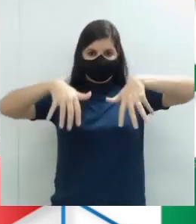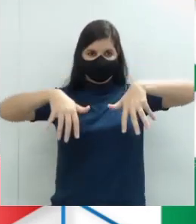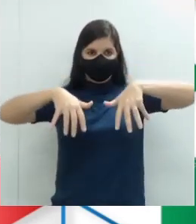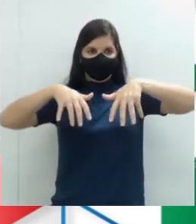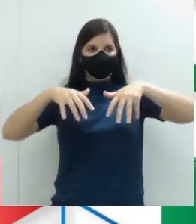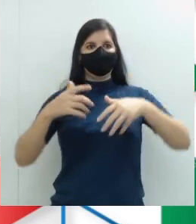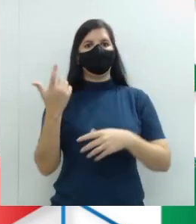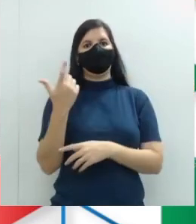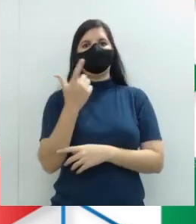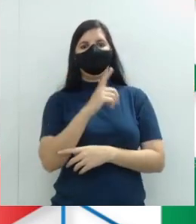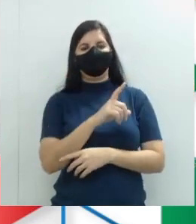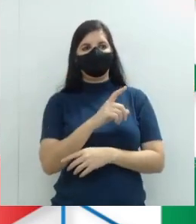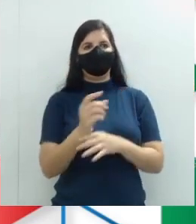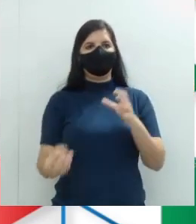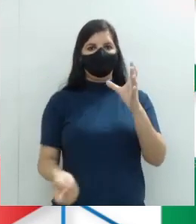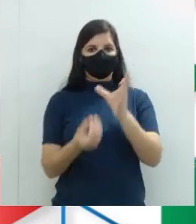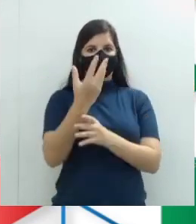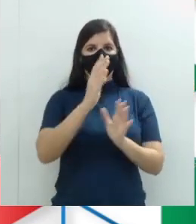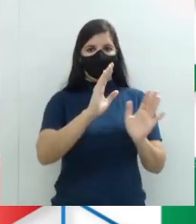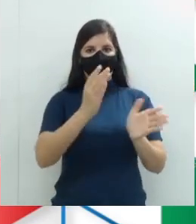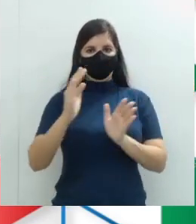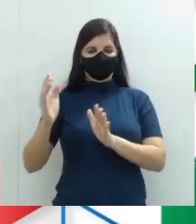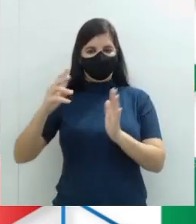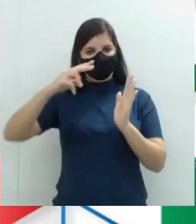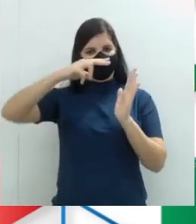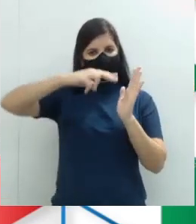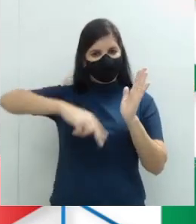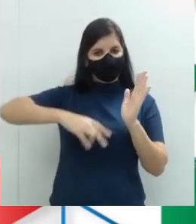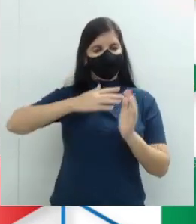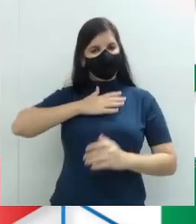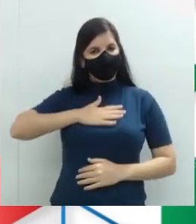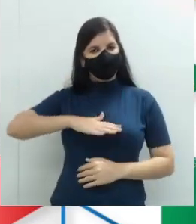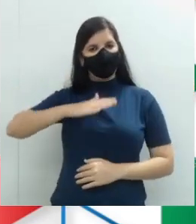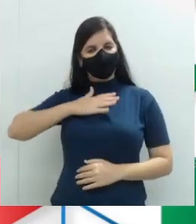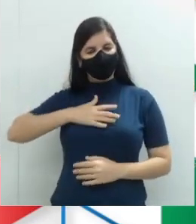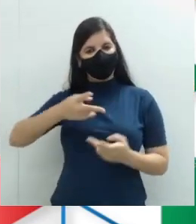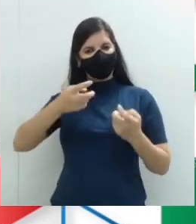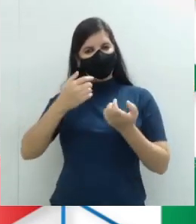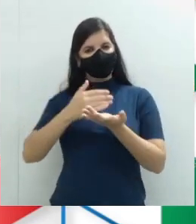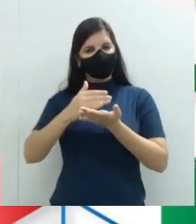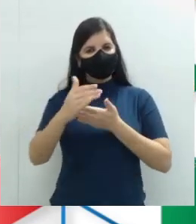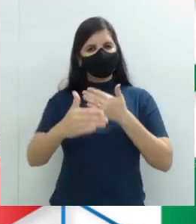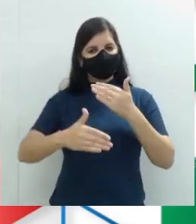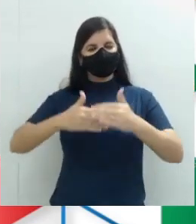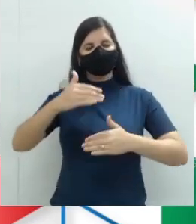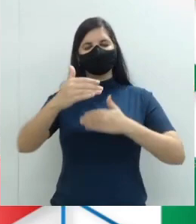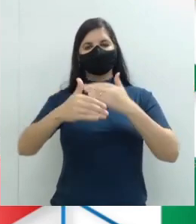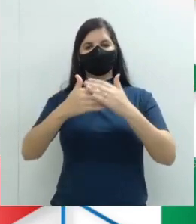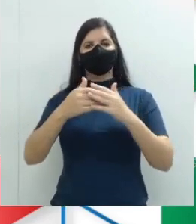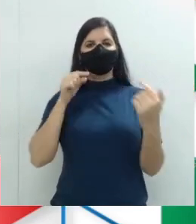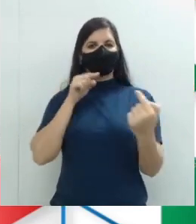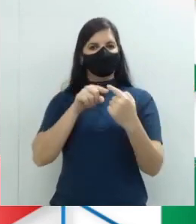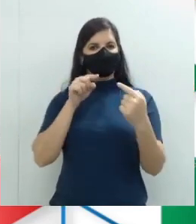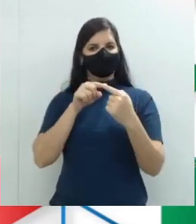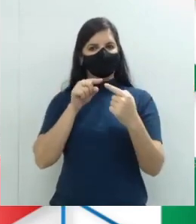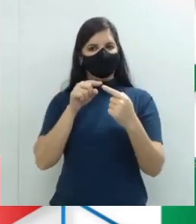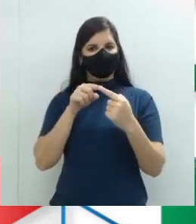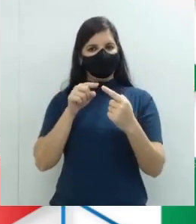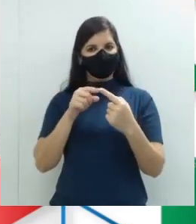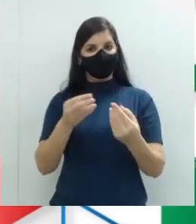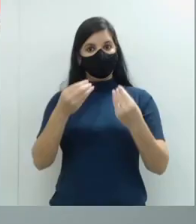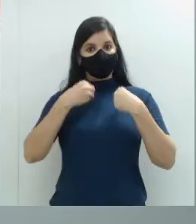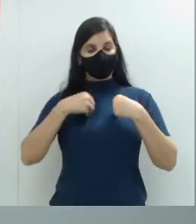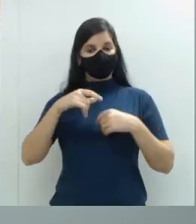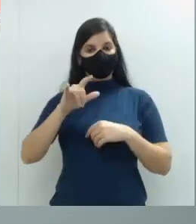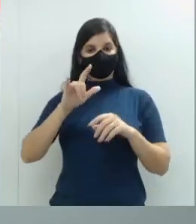do fluxograma, criar a sequência. Então leia com calma, veja o início, passo a passo, determina. Manda para a gente lá no